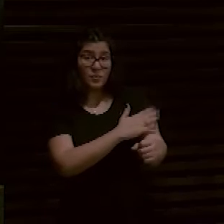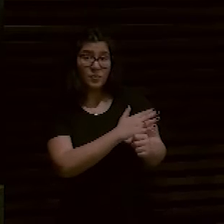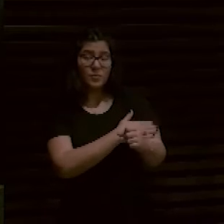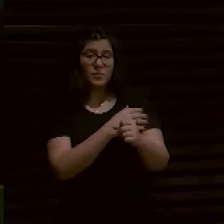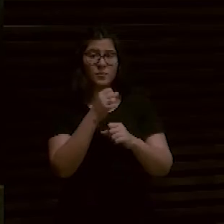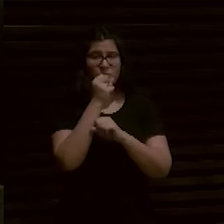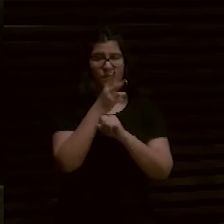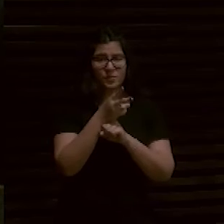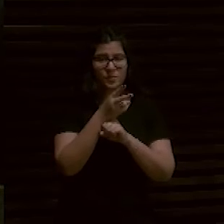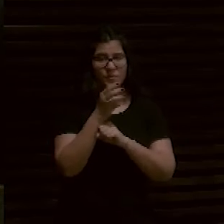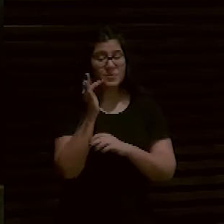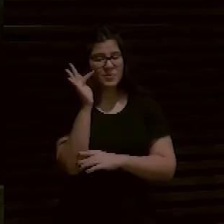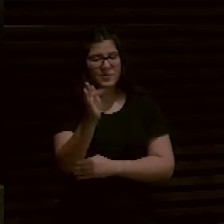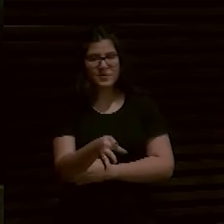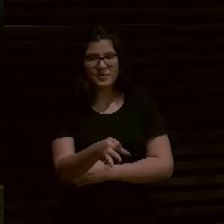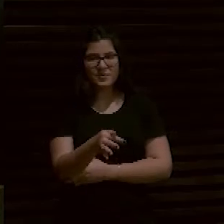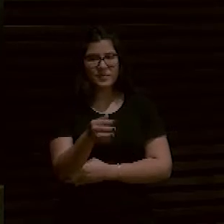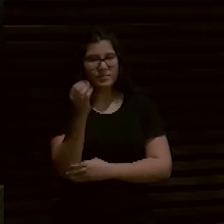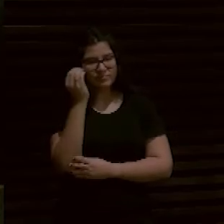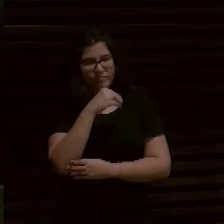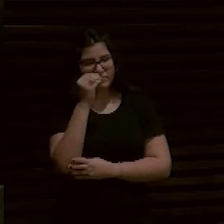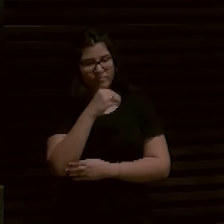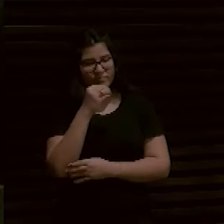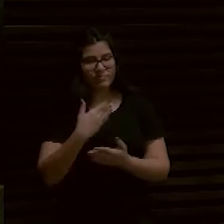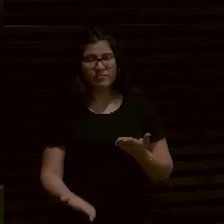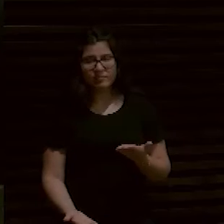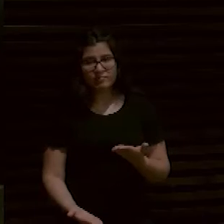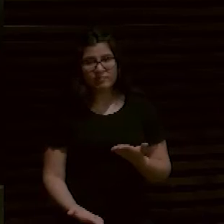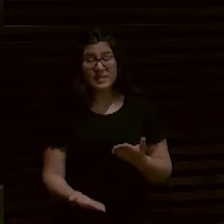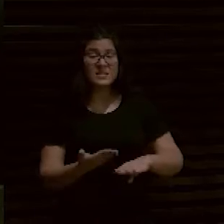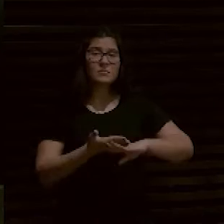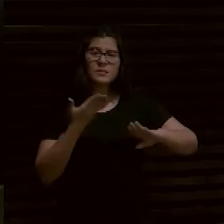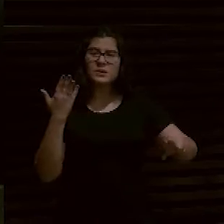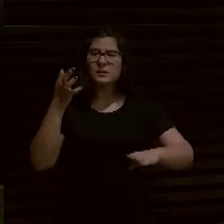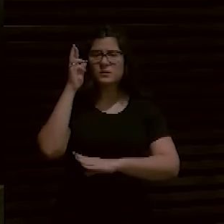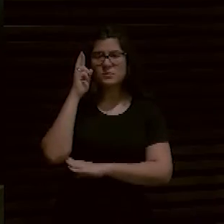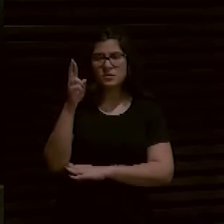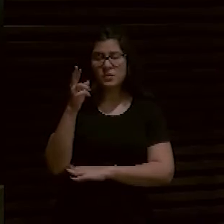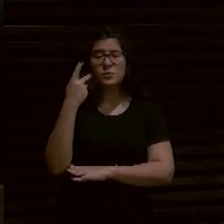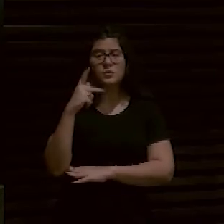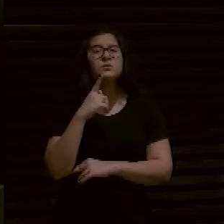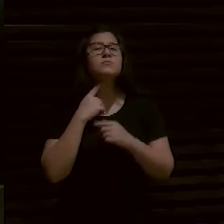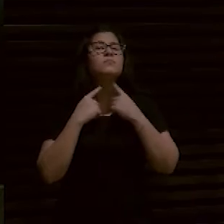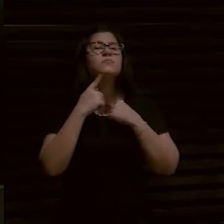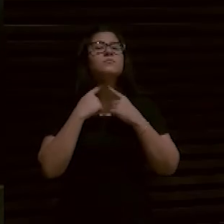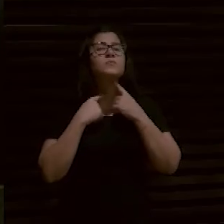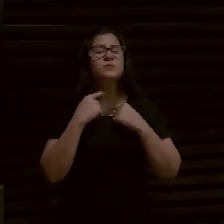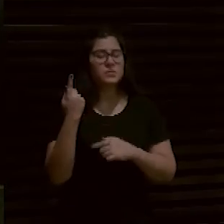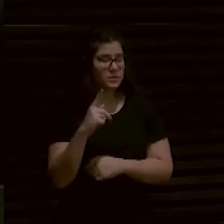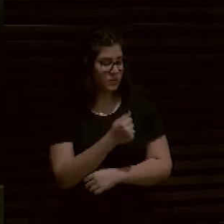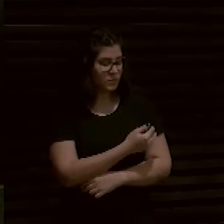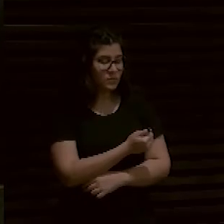sucumbirá. Por crer em si, está separado do Senhor. A sua vontade, o seu